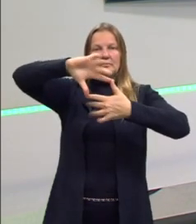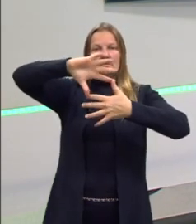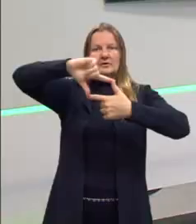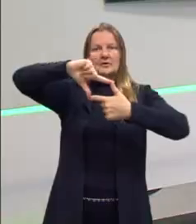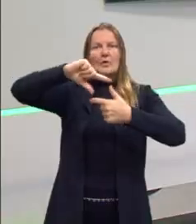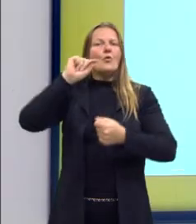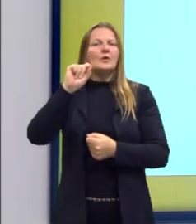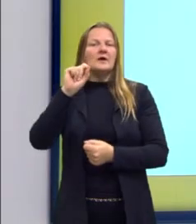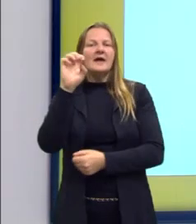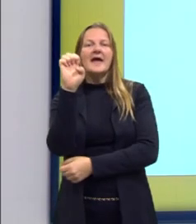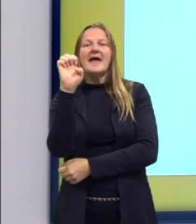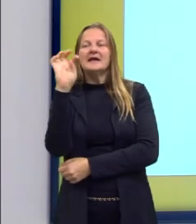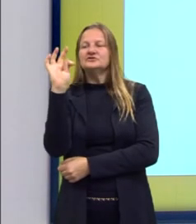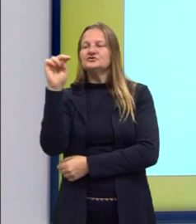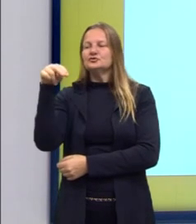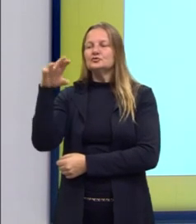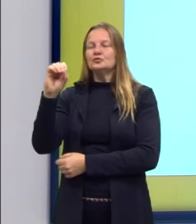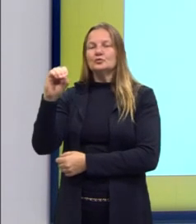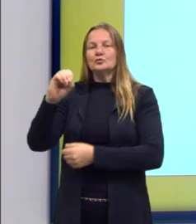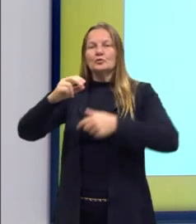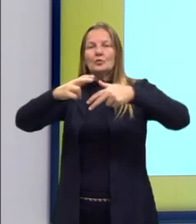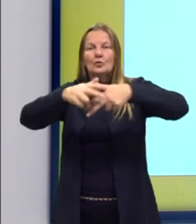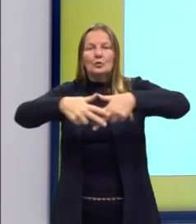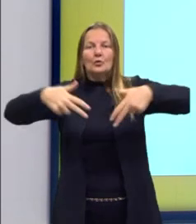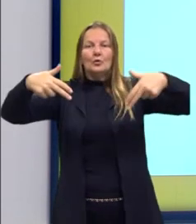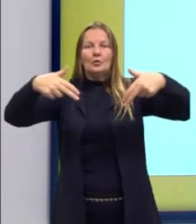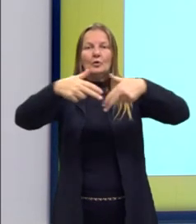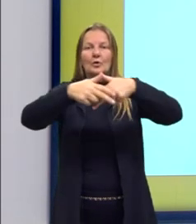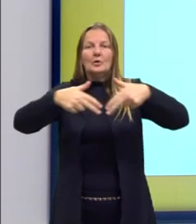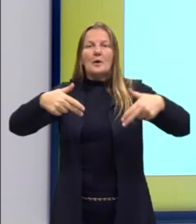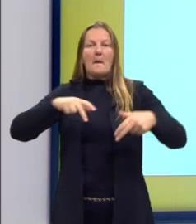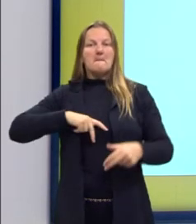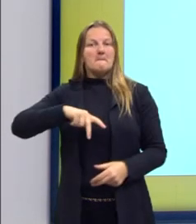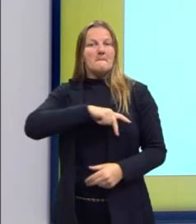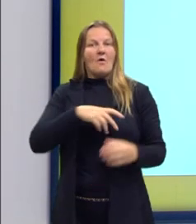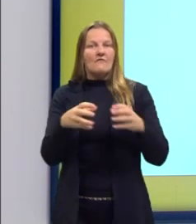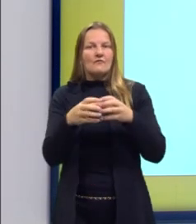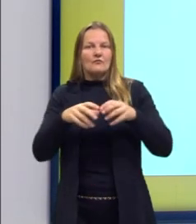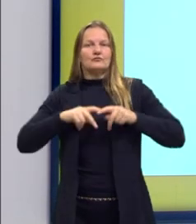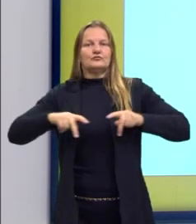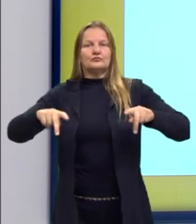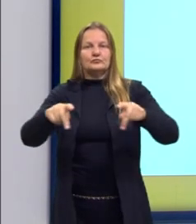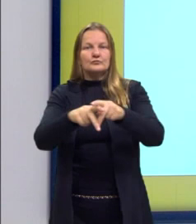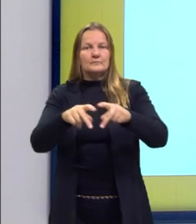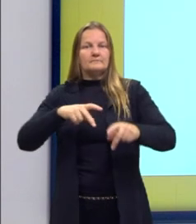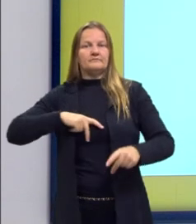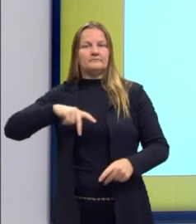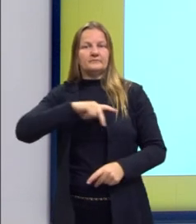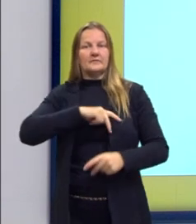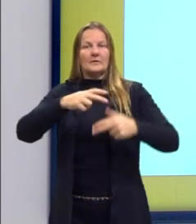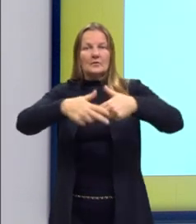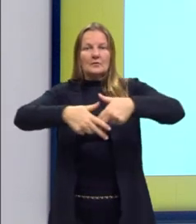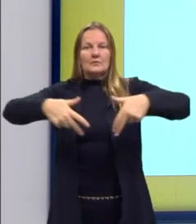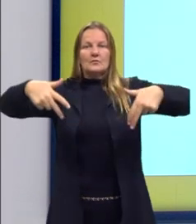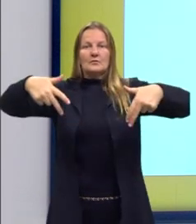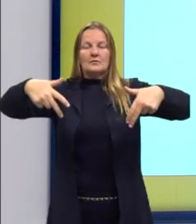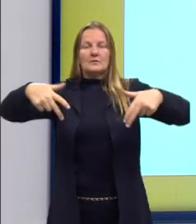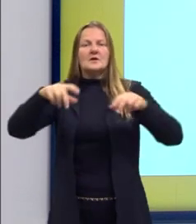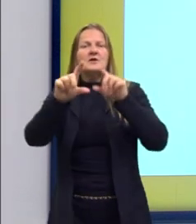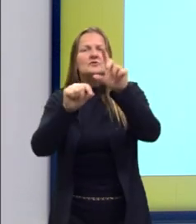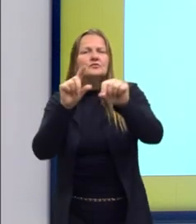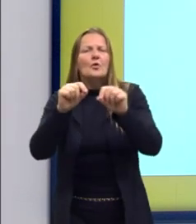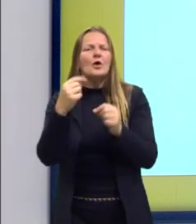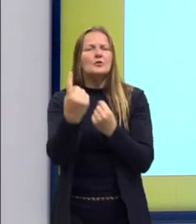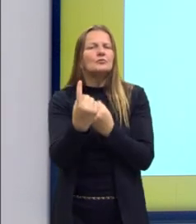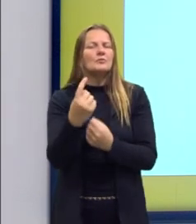que é isso é Timo é um povo né uma etnia o etnocentrismo é quando a gente escolhe uma